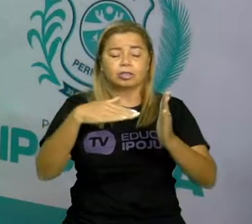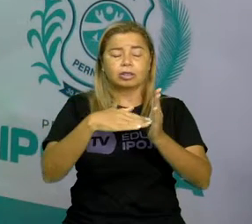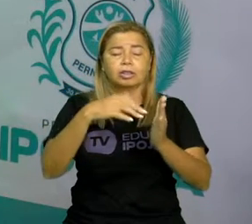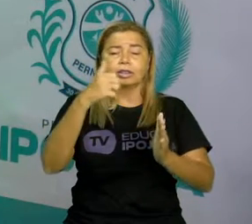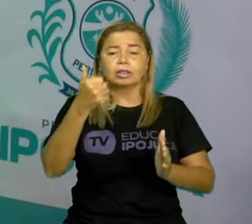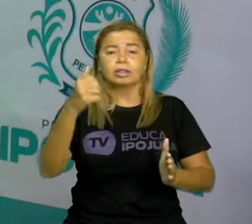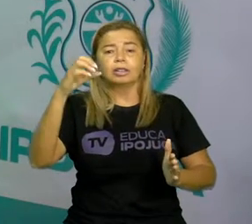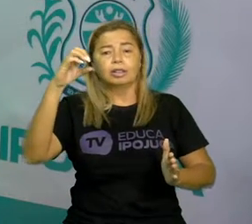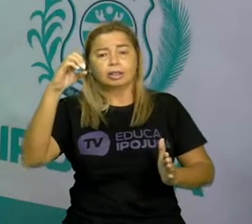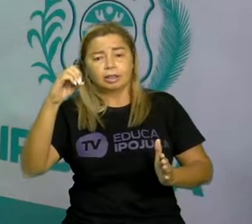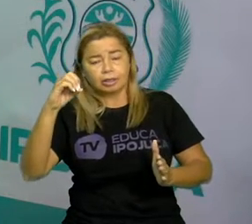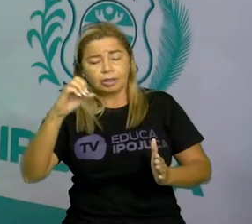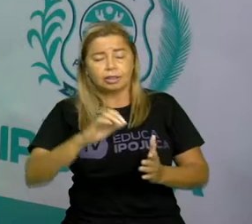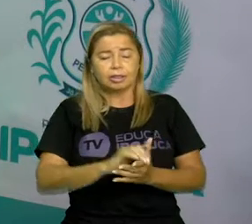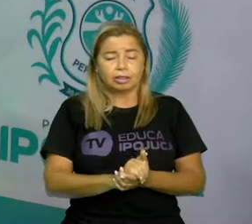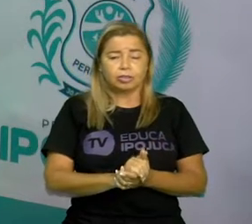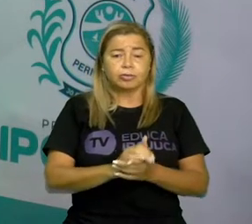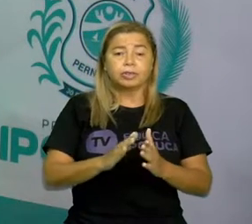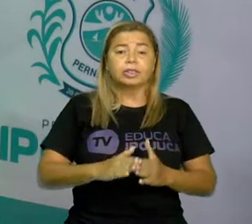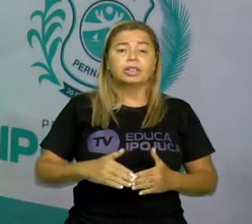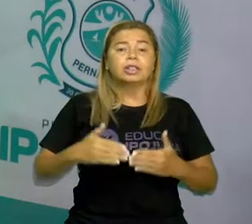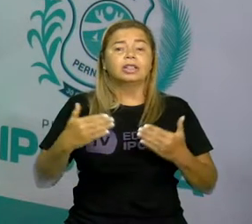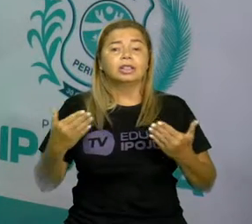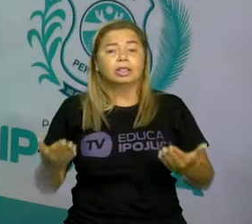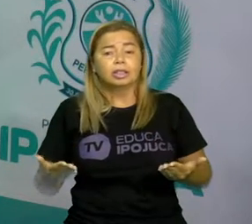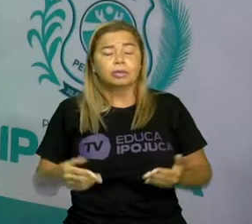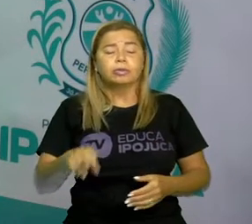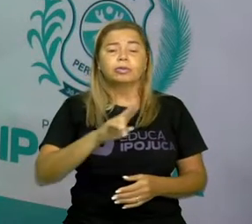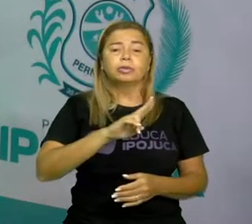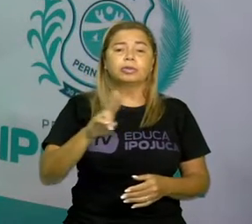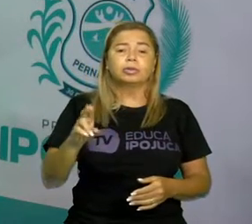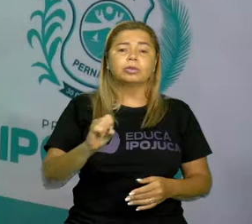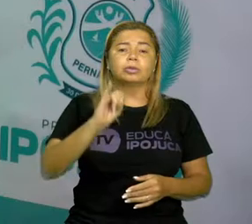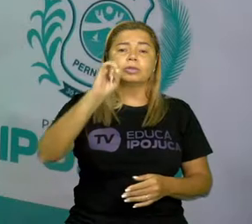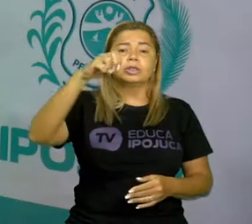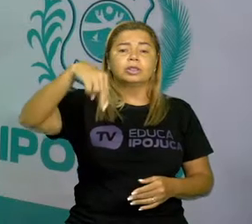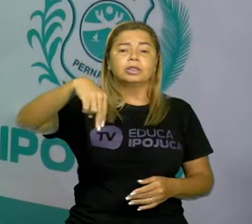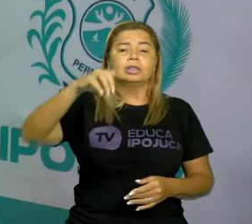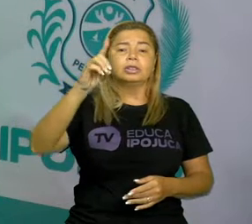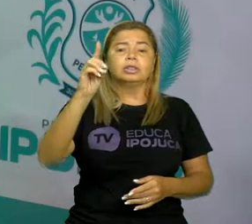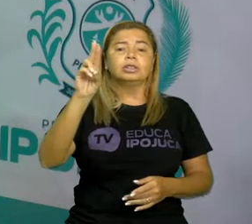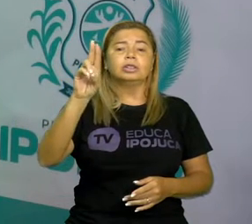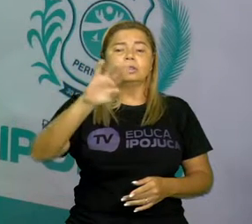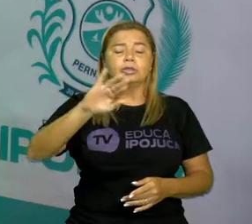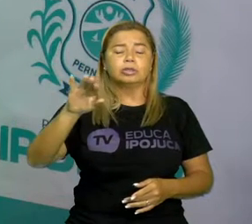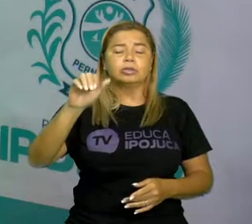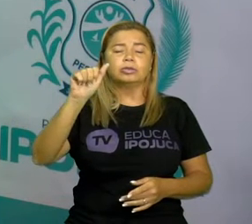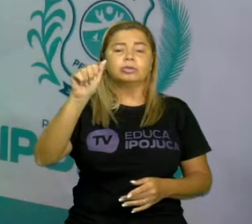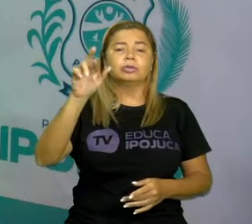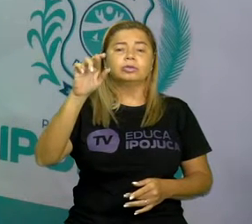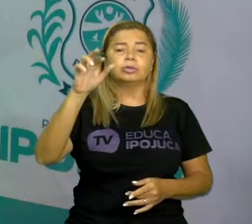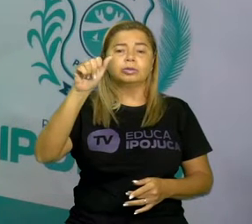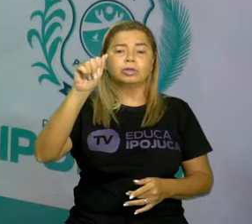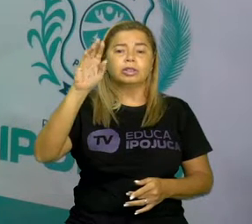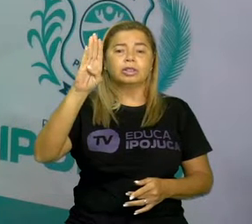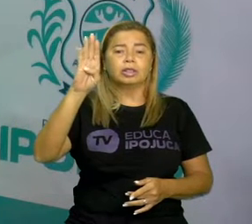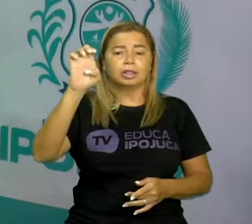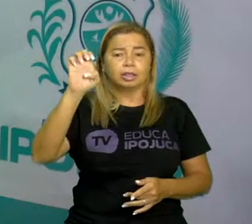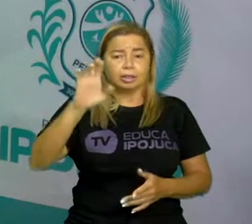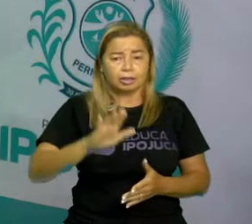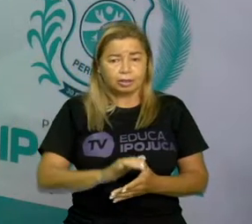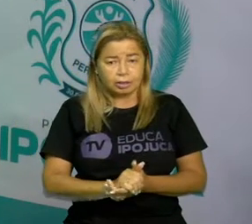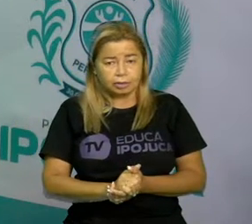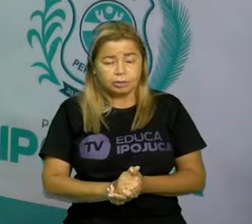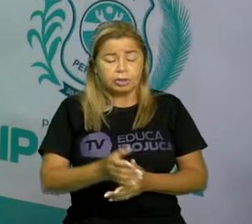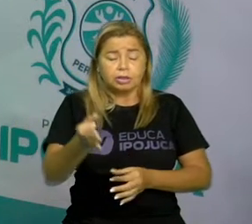Por isso se chama indo-árabe. Cada 10 unidades de uma ordem forma uma unidade